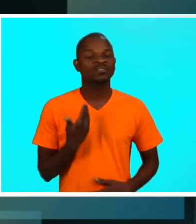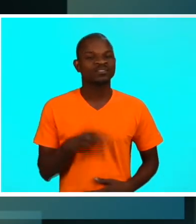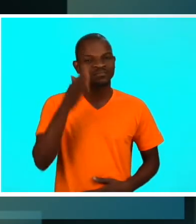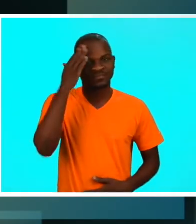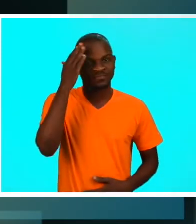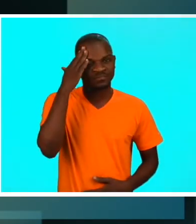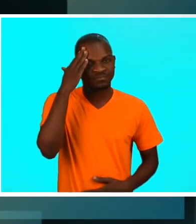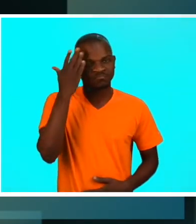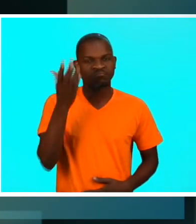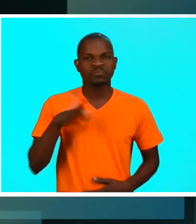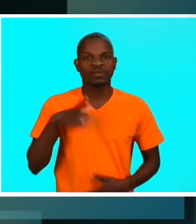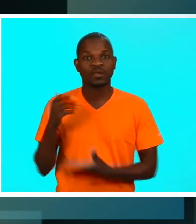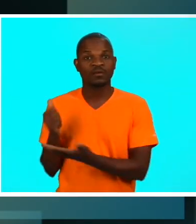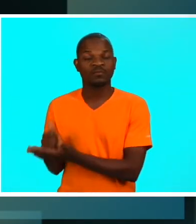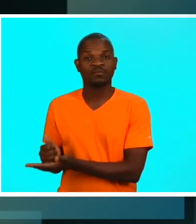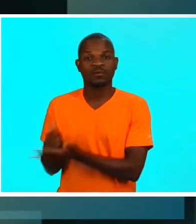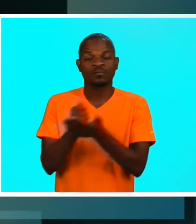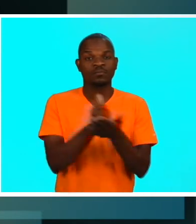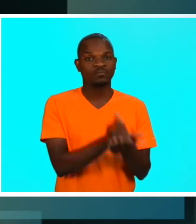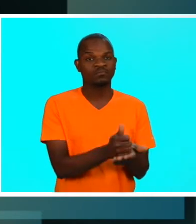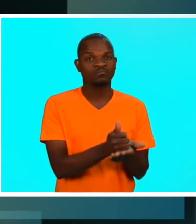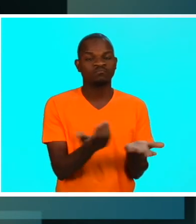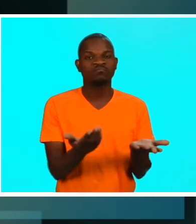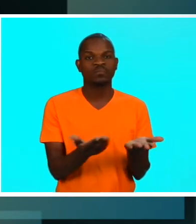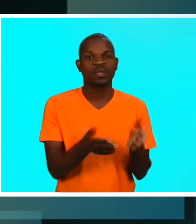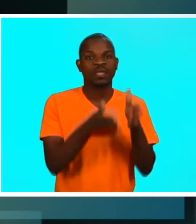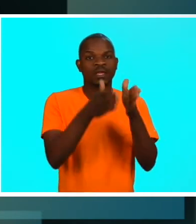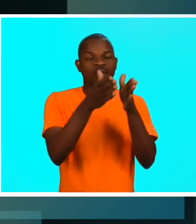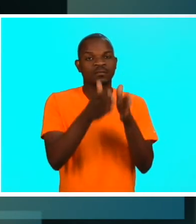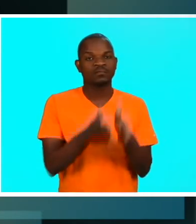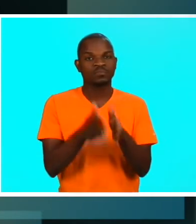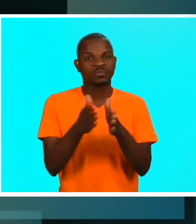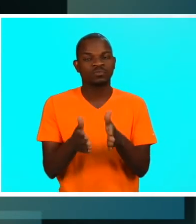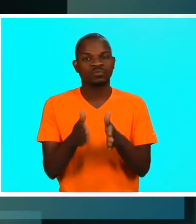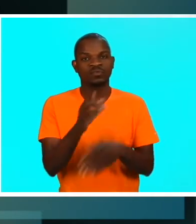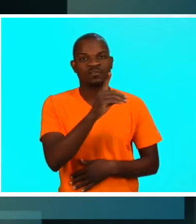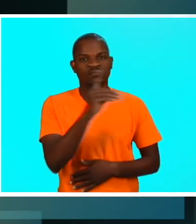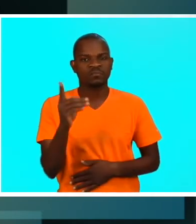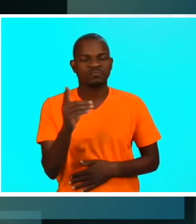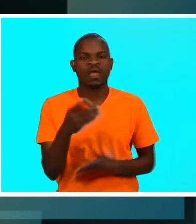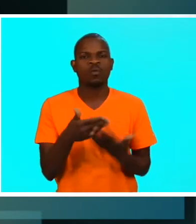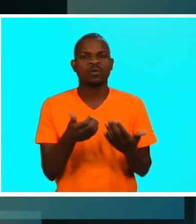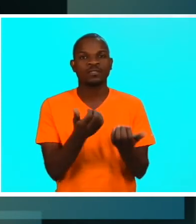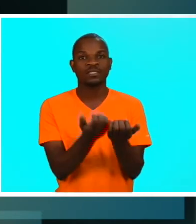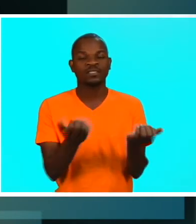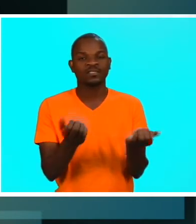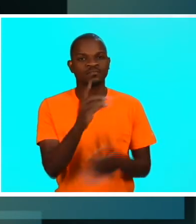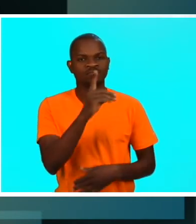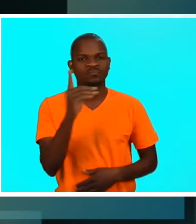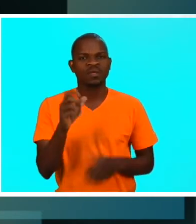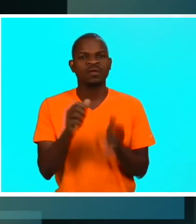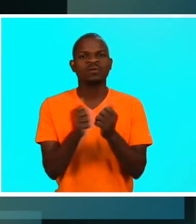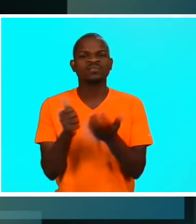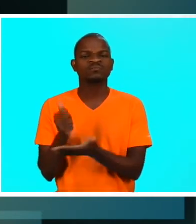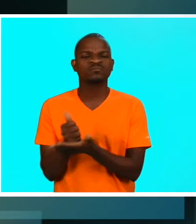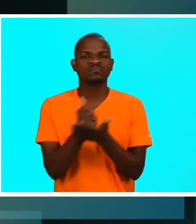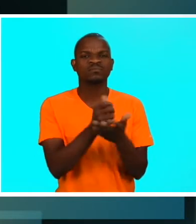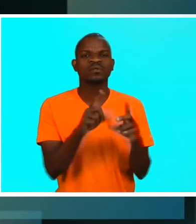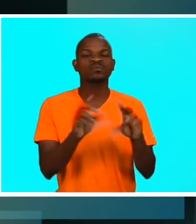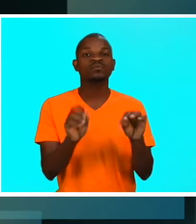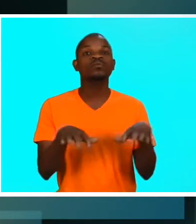tem apoio às pessoas com deficiência, às crianças com deficiência. Que tipo de